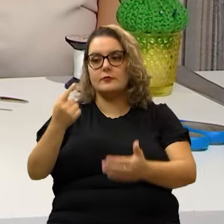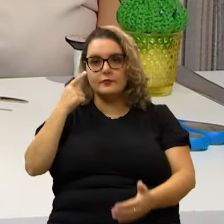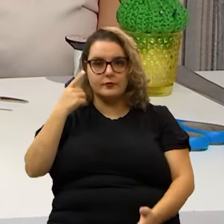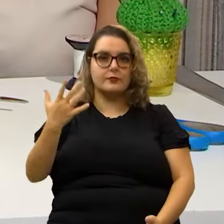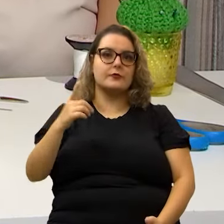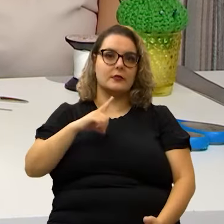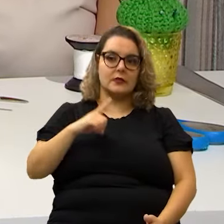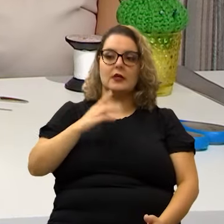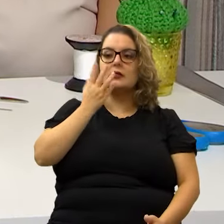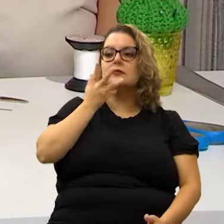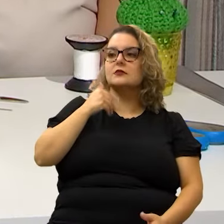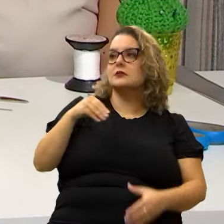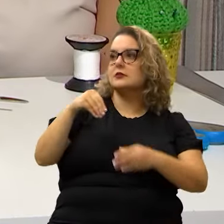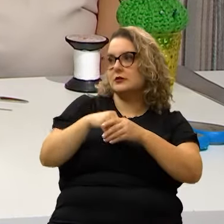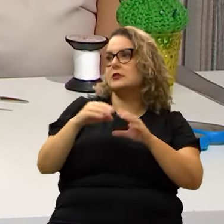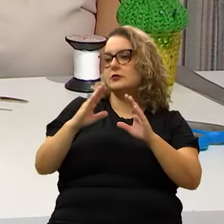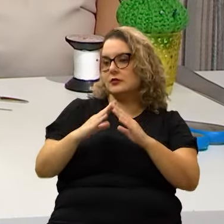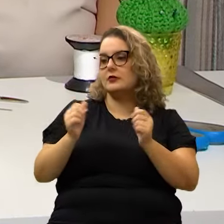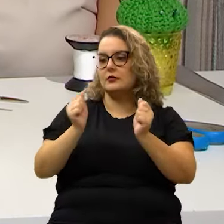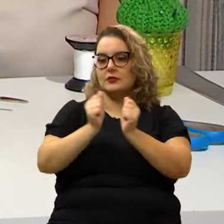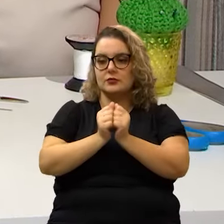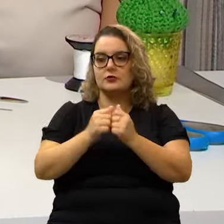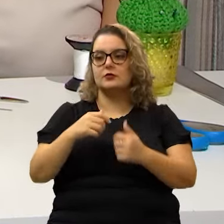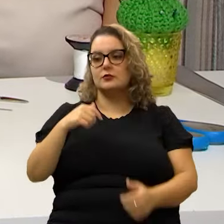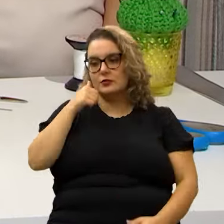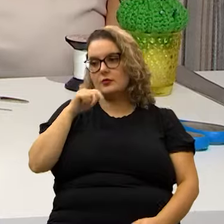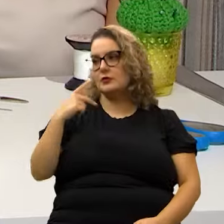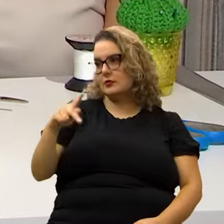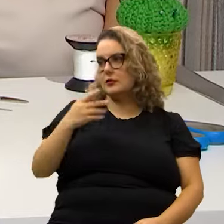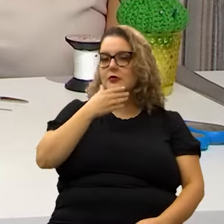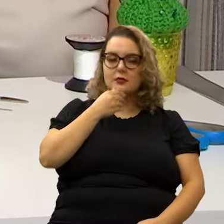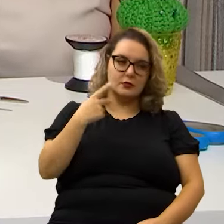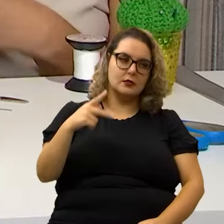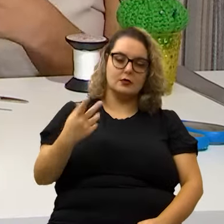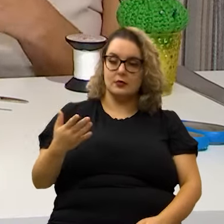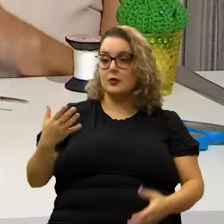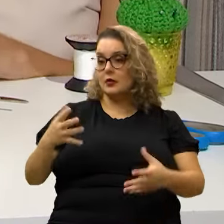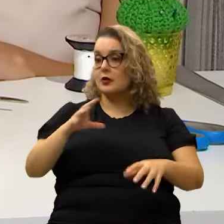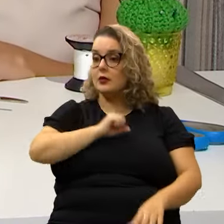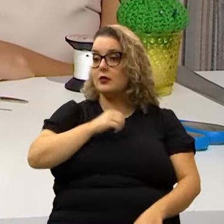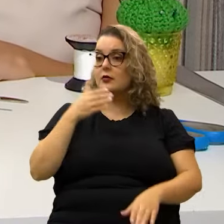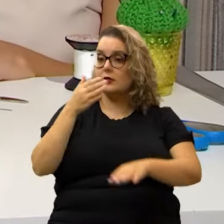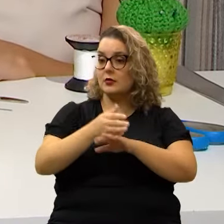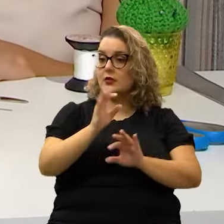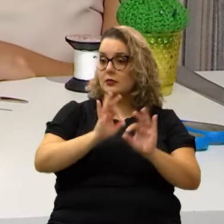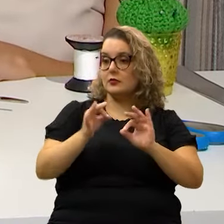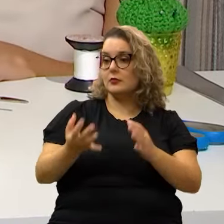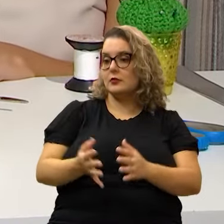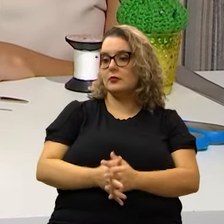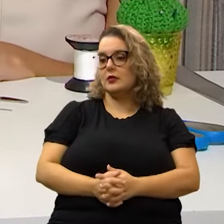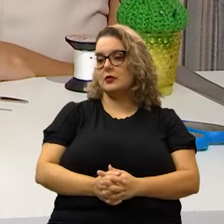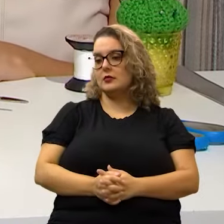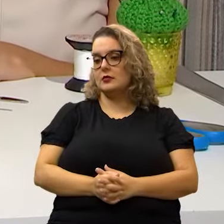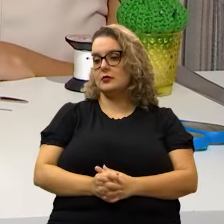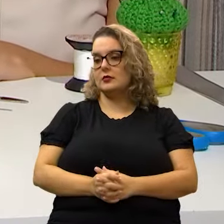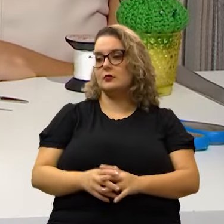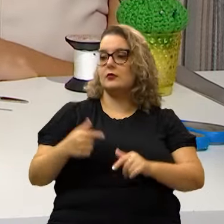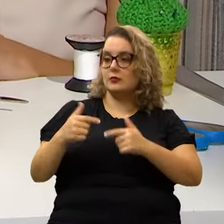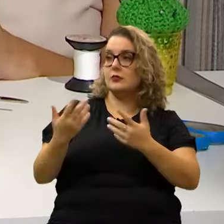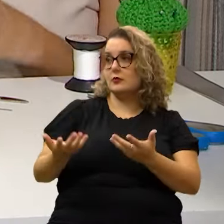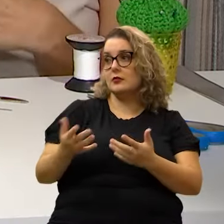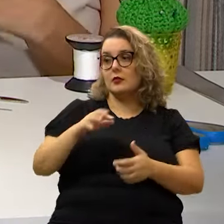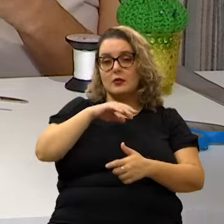da ideia de ter as crianças em casa e poder fazer isso com elas. E elas gostam mesmo até de participar dessa montagem, né? Então, que nem um trabalho